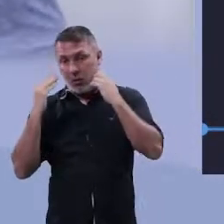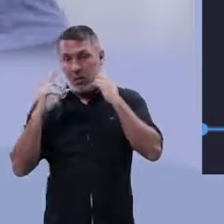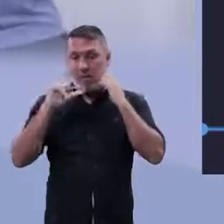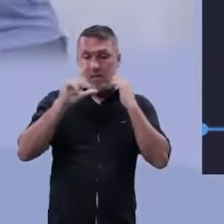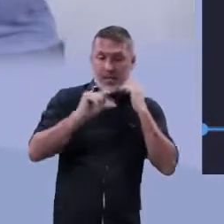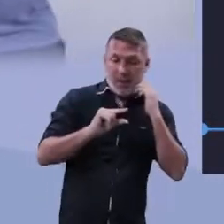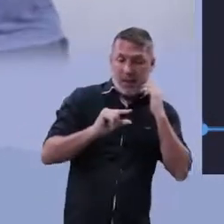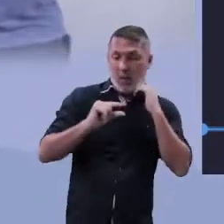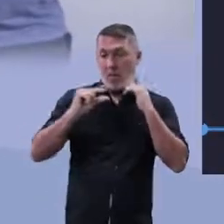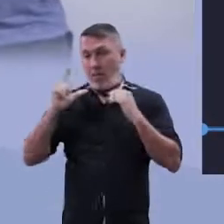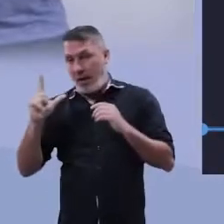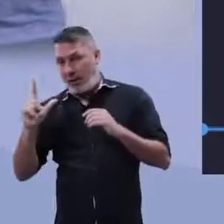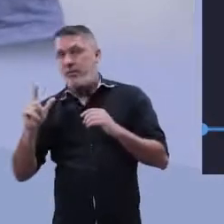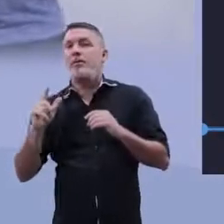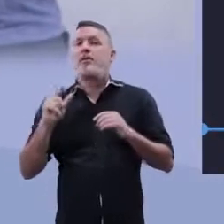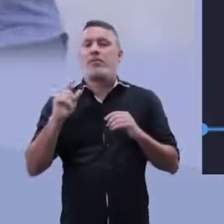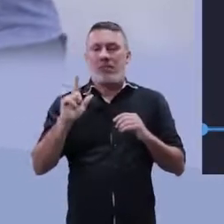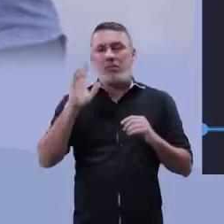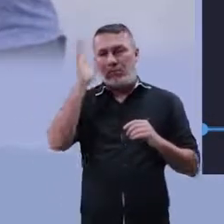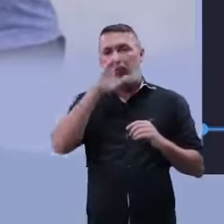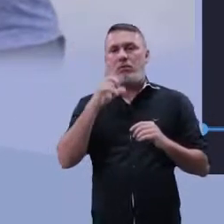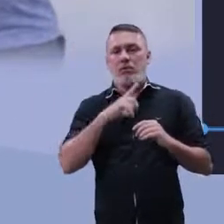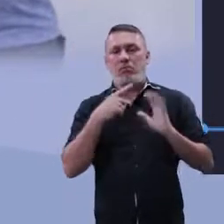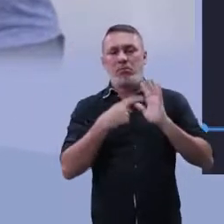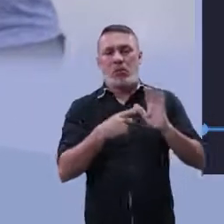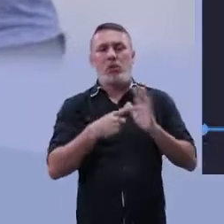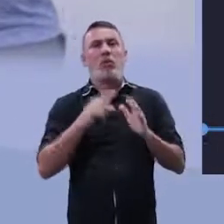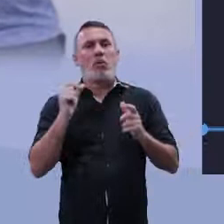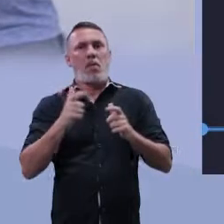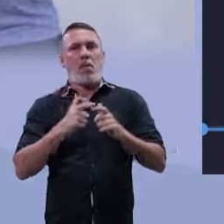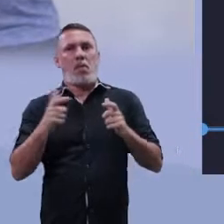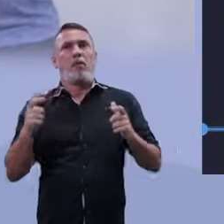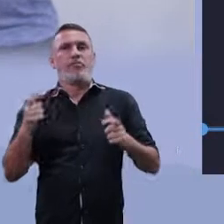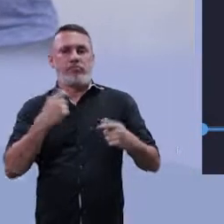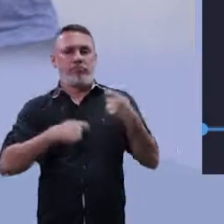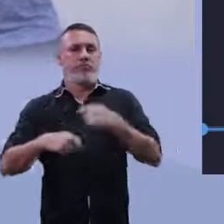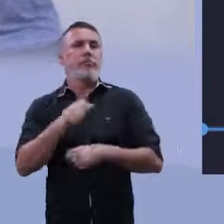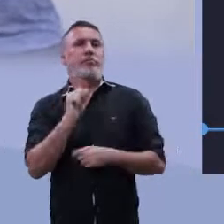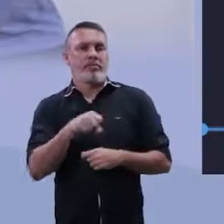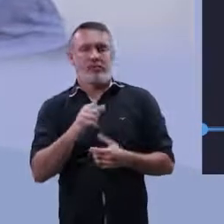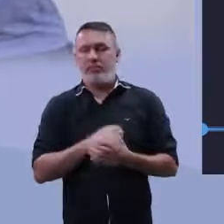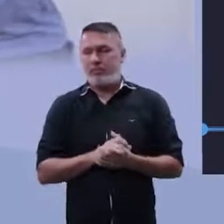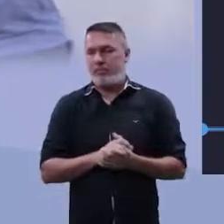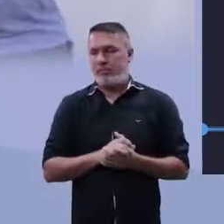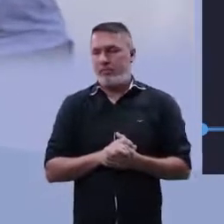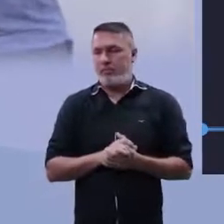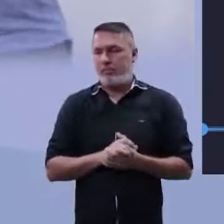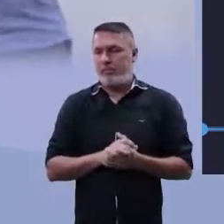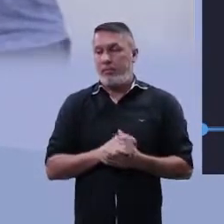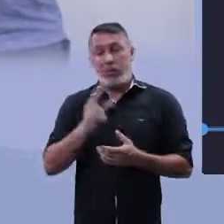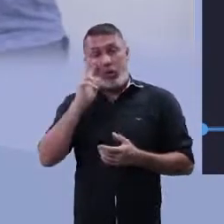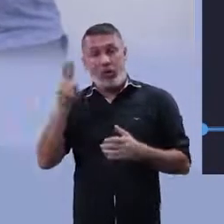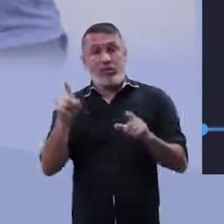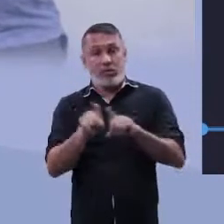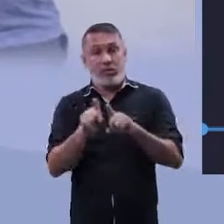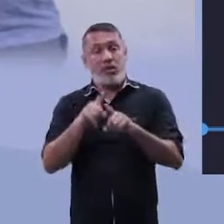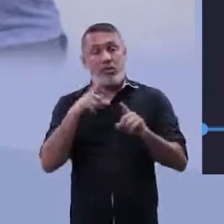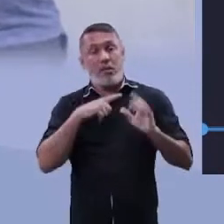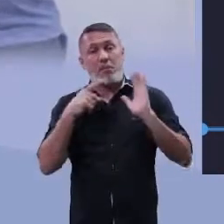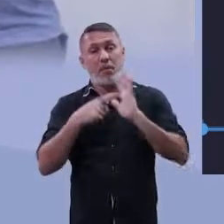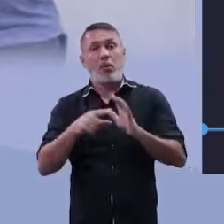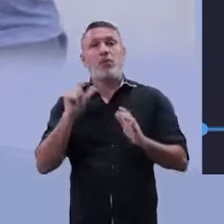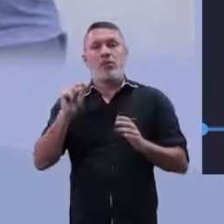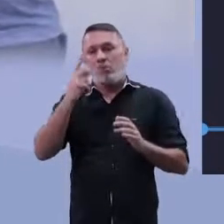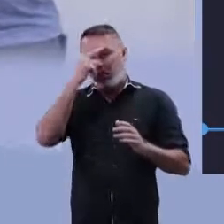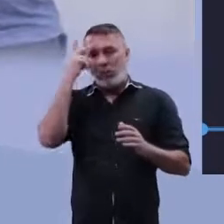relação aos anos anteriores, o país mostra um verdadeiro aquecimento dos setores econômicos. Olha lá, representando, por exemplo,